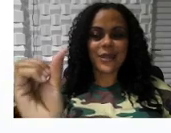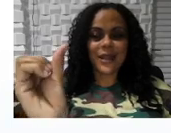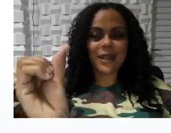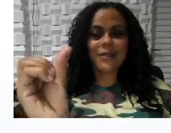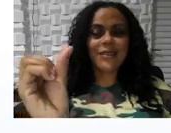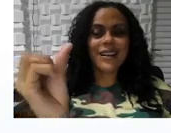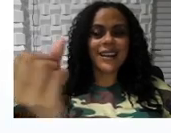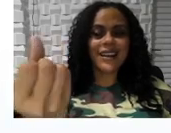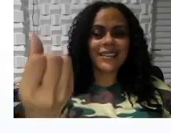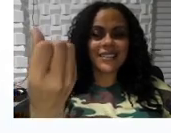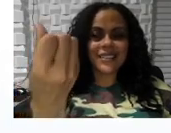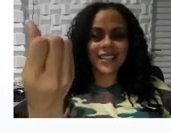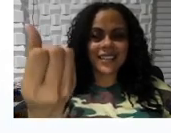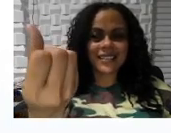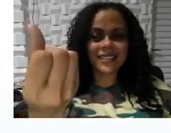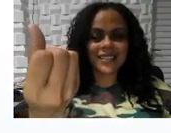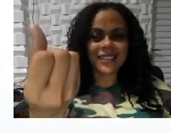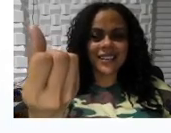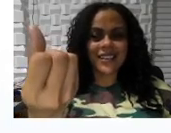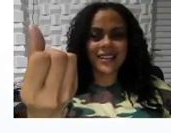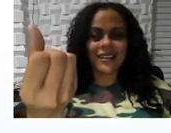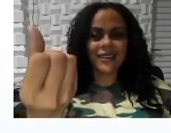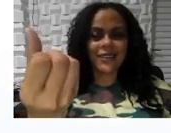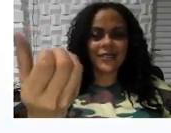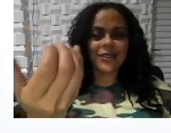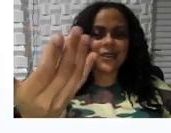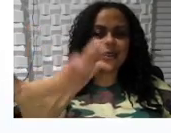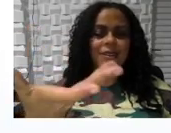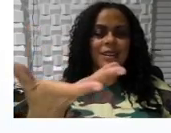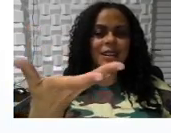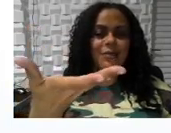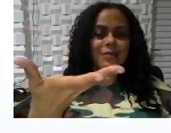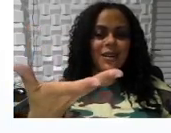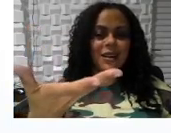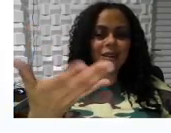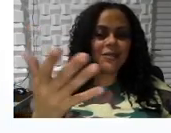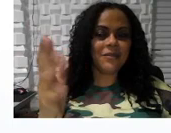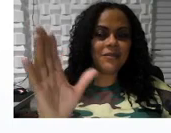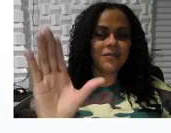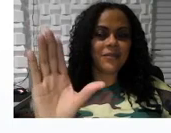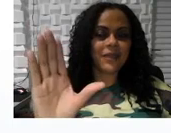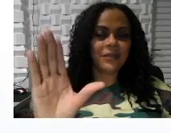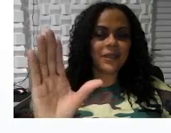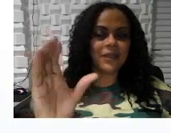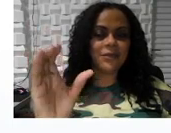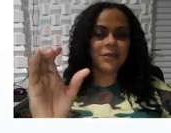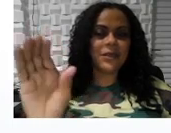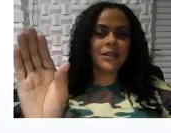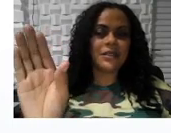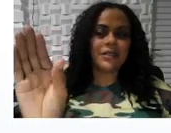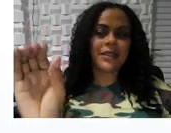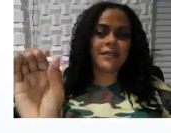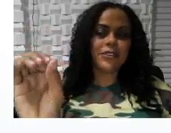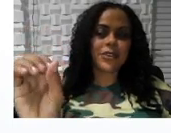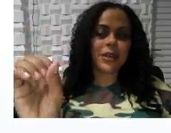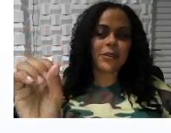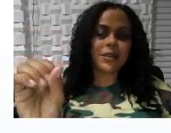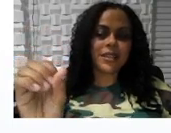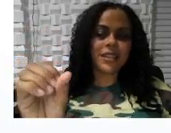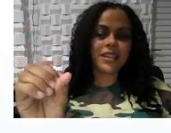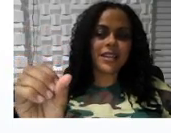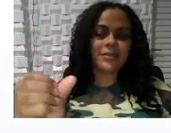Numeral 6. Olha só. Mão. Tá vendo? Você vai fechar a